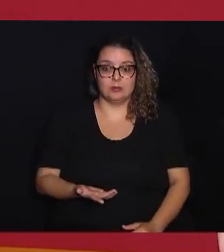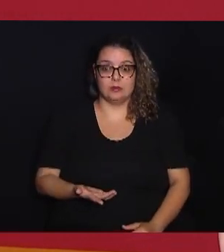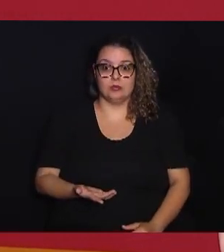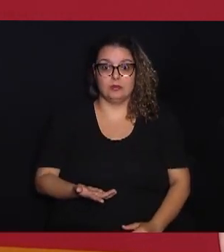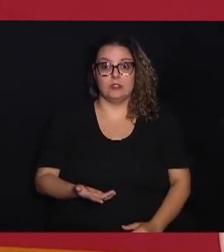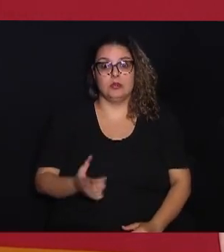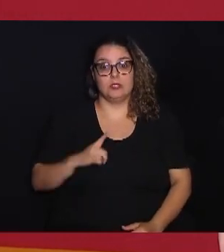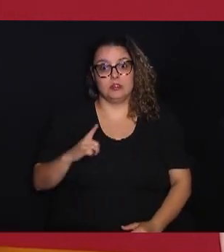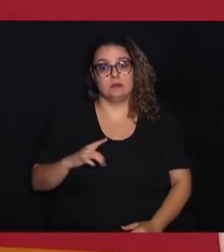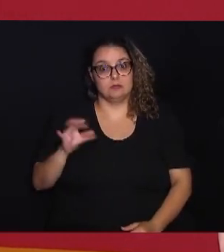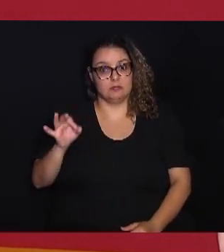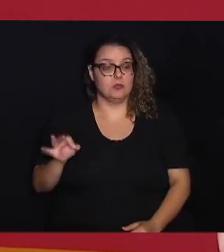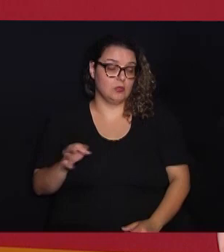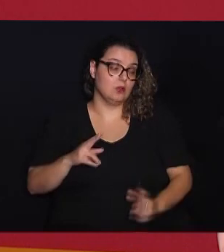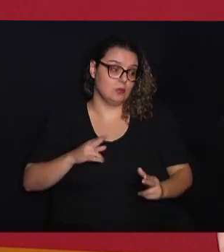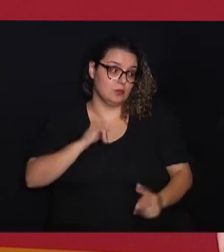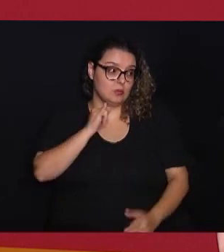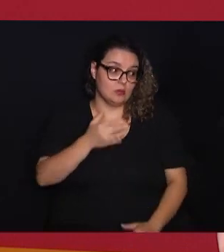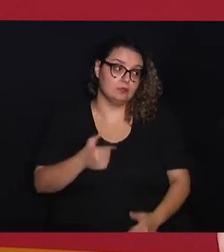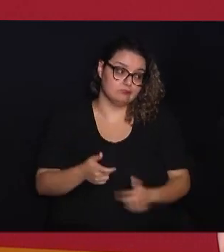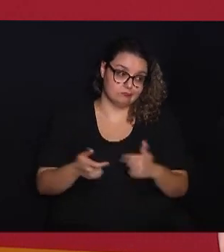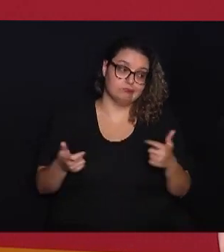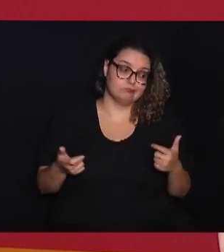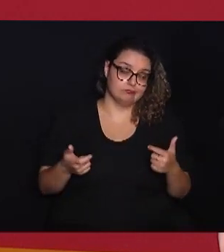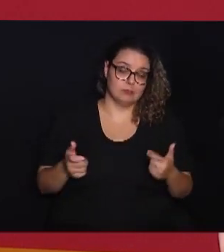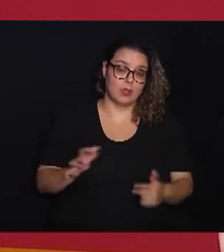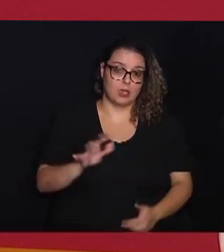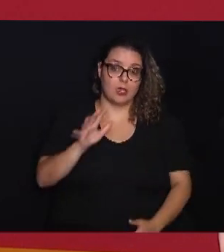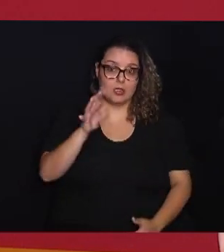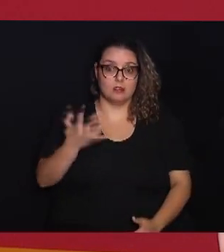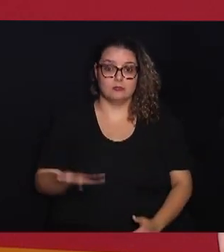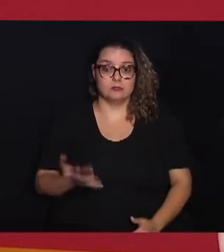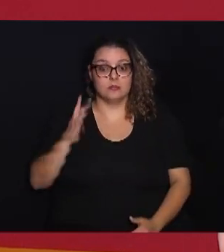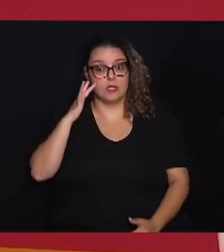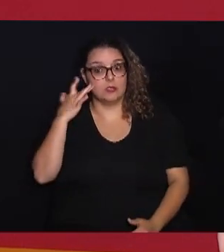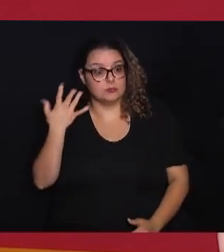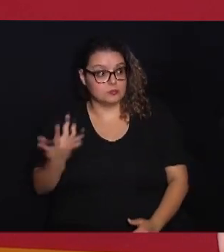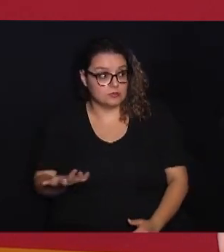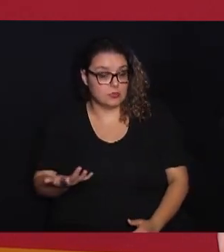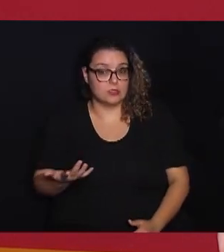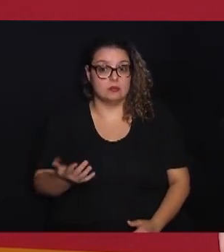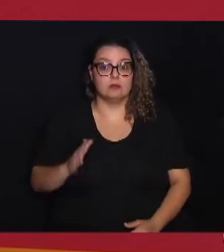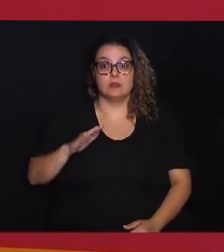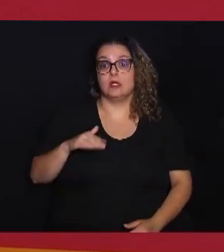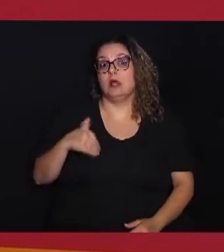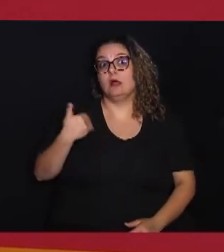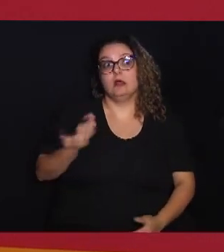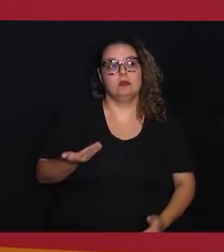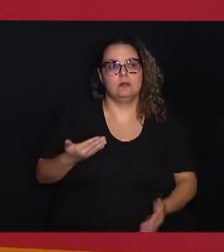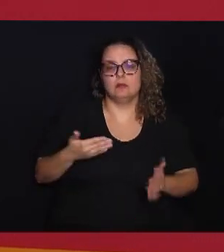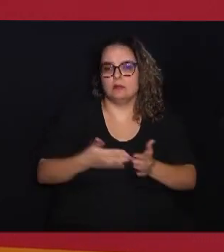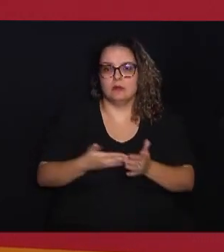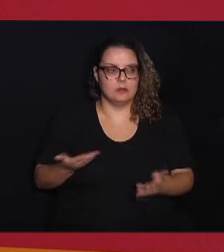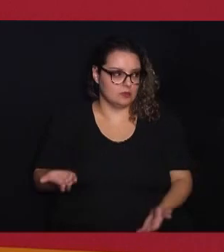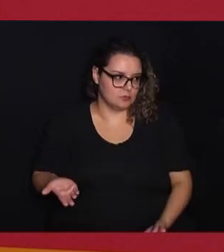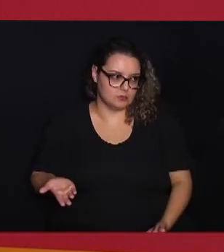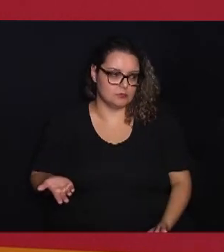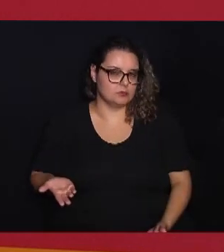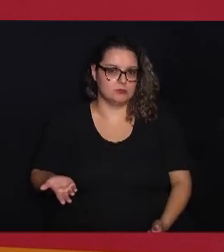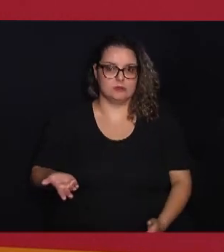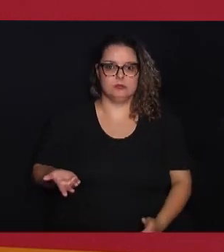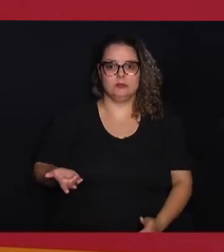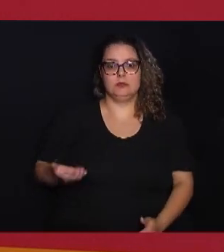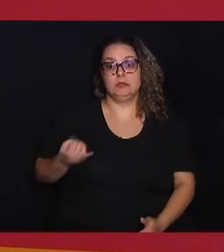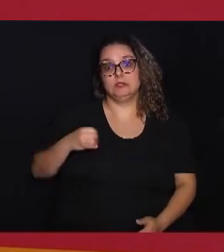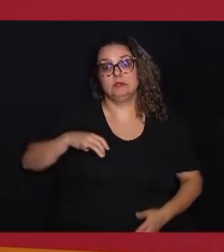em que ocupa uma parcela, como você mesmo mencionou, muito grande, né. A gente não sabe até quando vai essa bandeira,